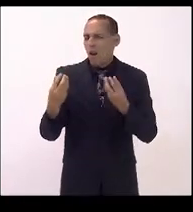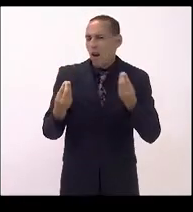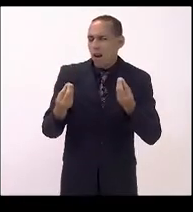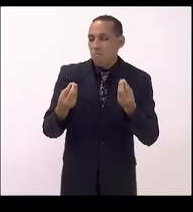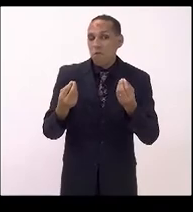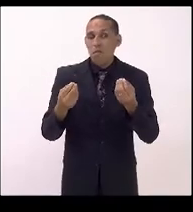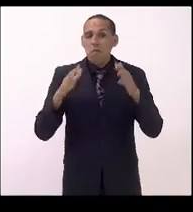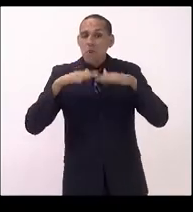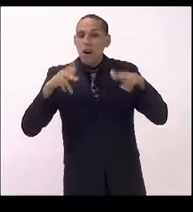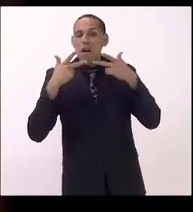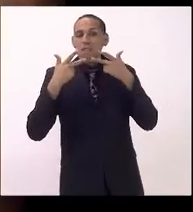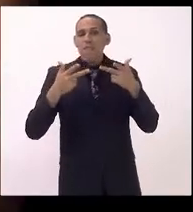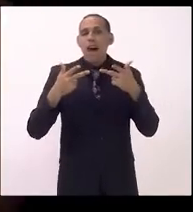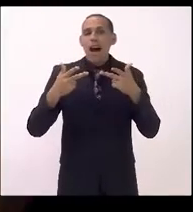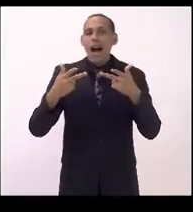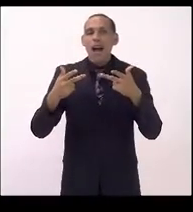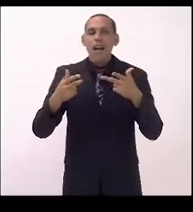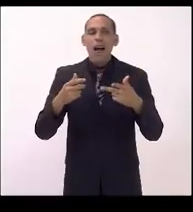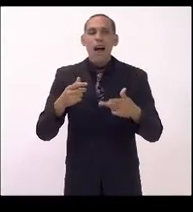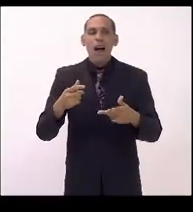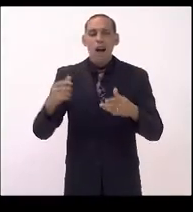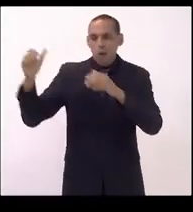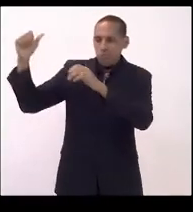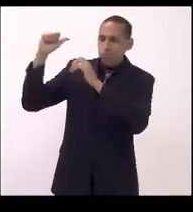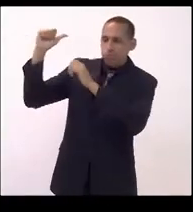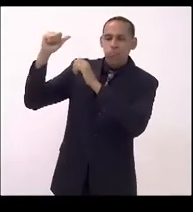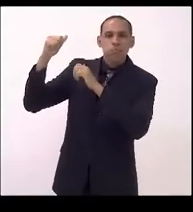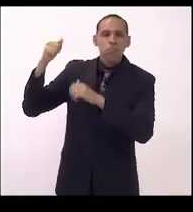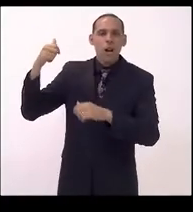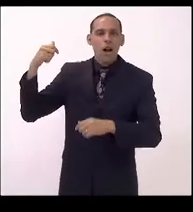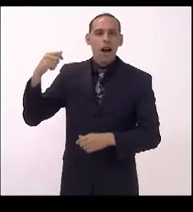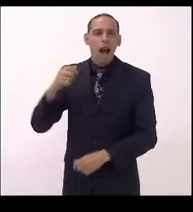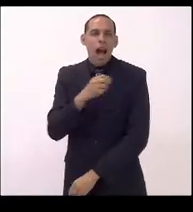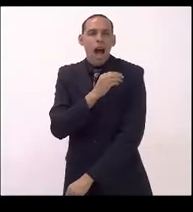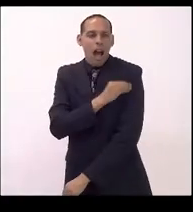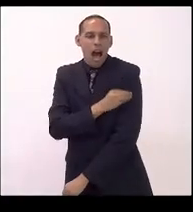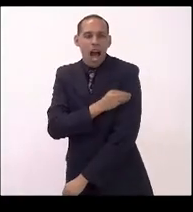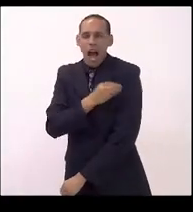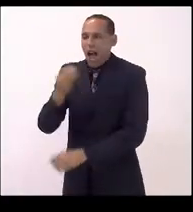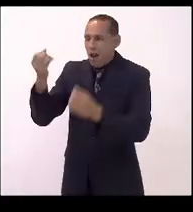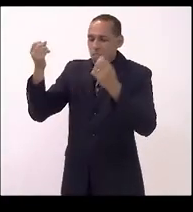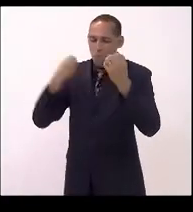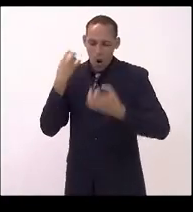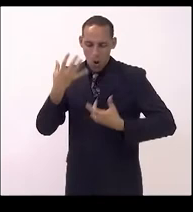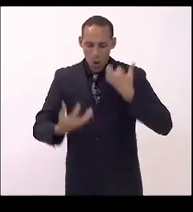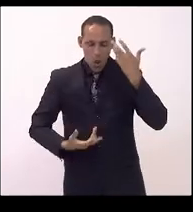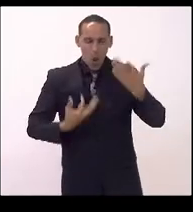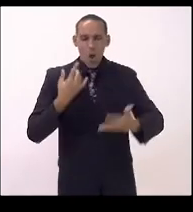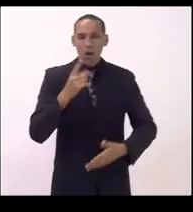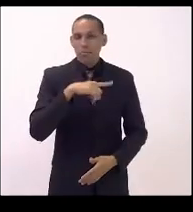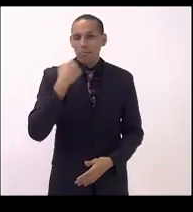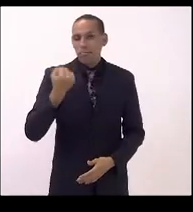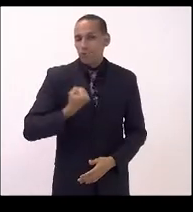que ela tinha se suicidado. Ela tinha se tocado fogo, álcool no corpo e fogo. Na fase adulta,